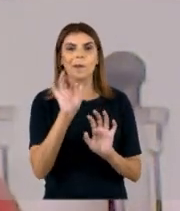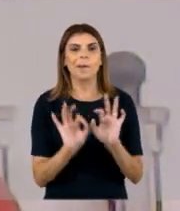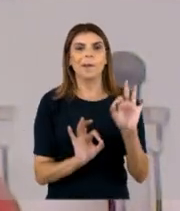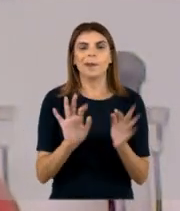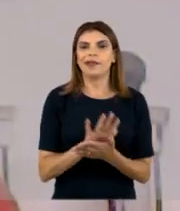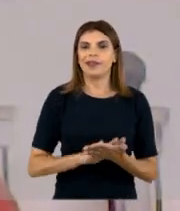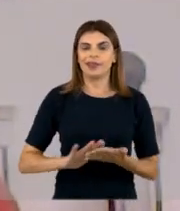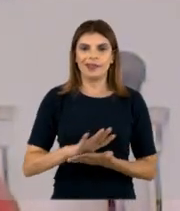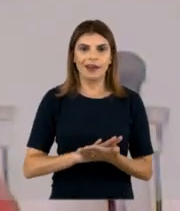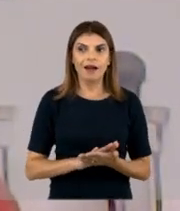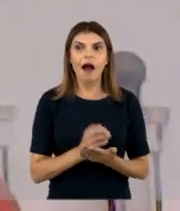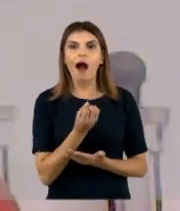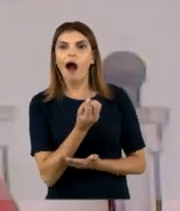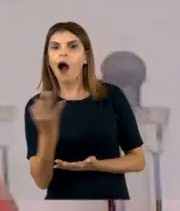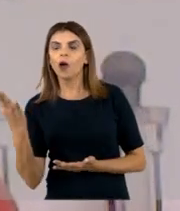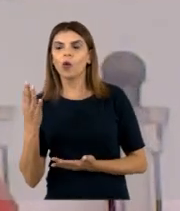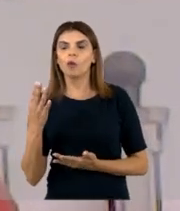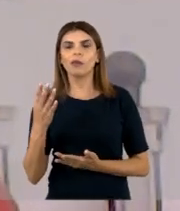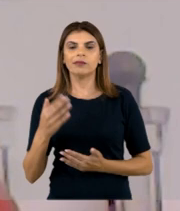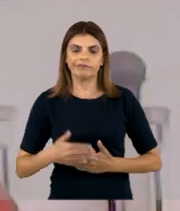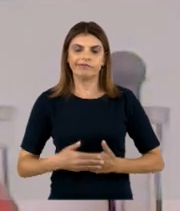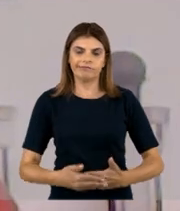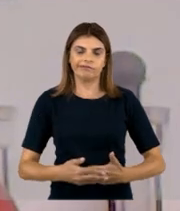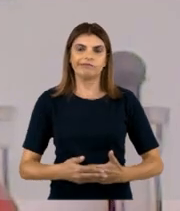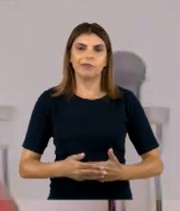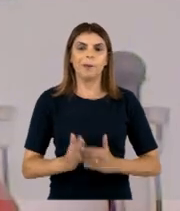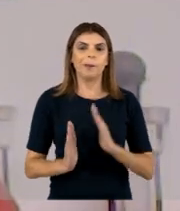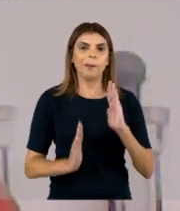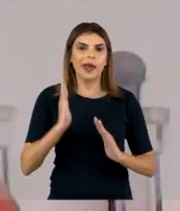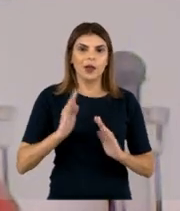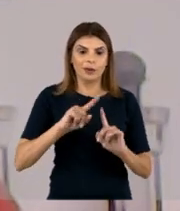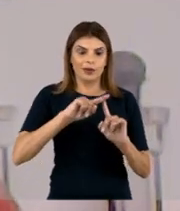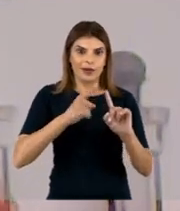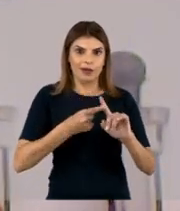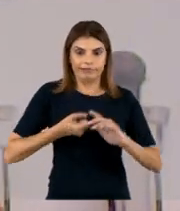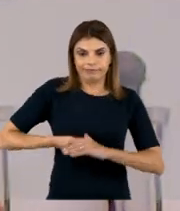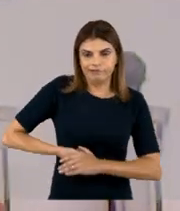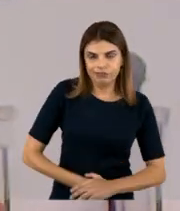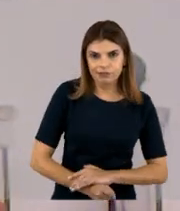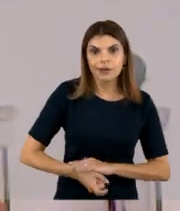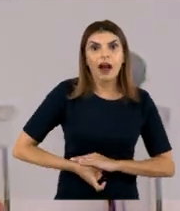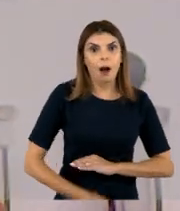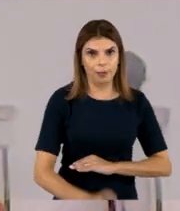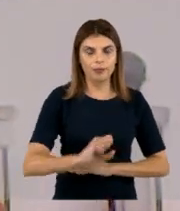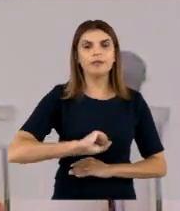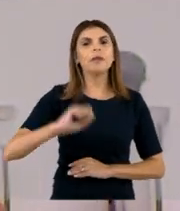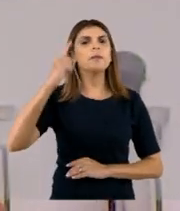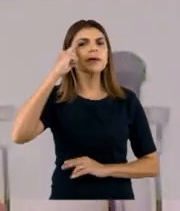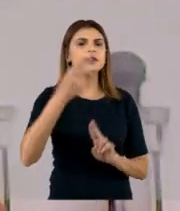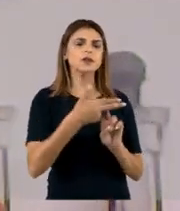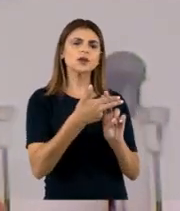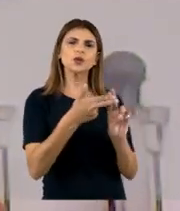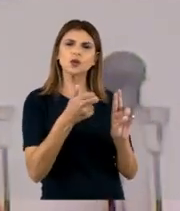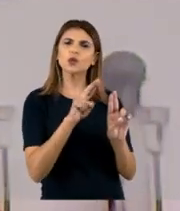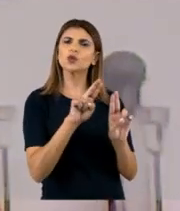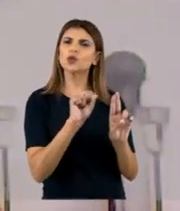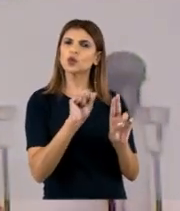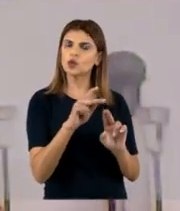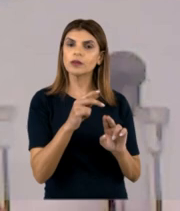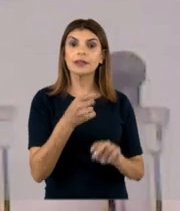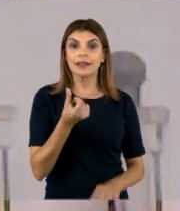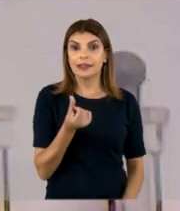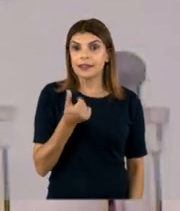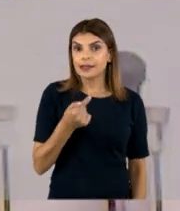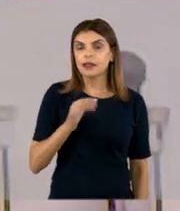estamos nem falando em relação àquelas que foram interrompidas no início da gestação. Quando a gente pensa no contexto do SUS, a gente sabe